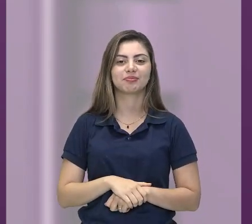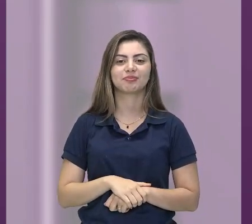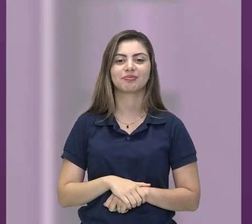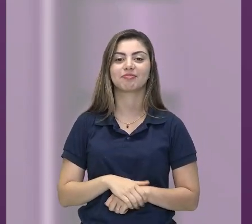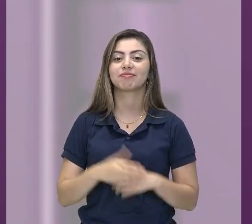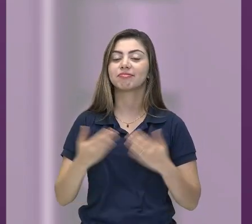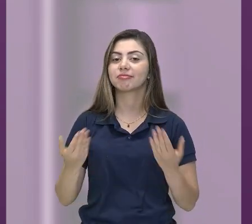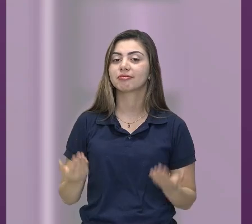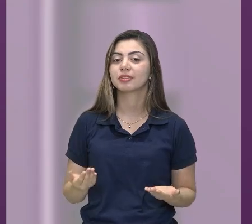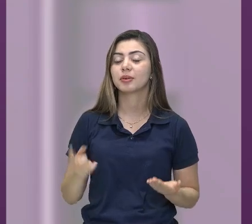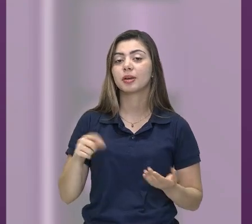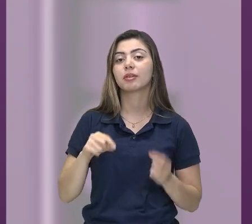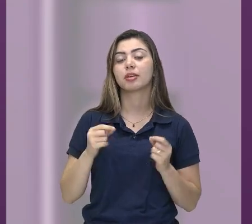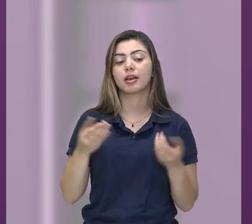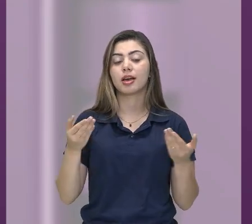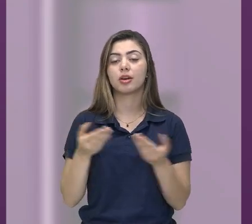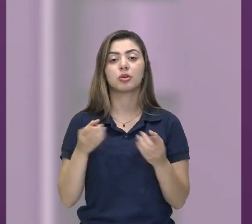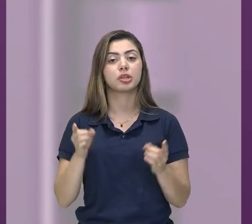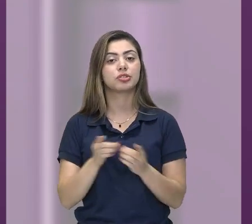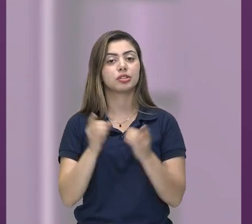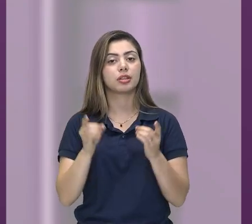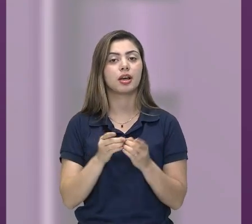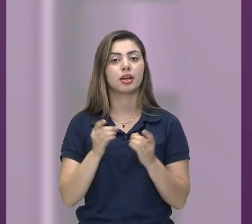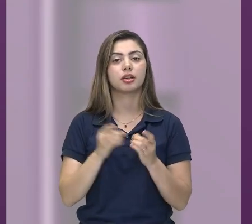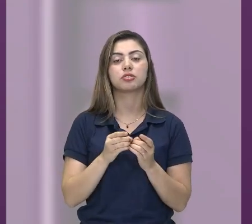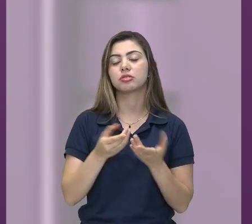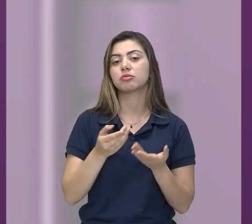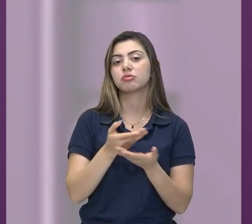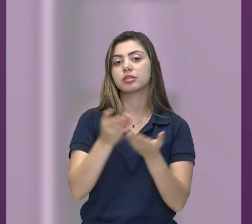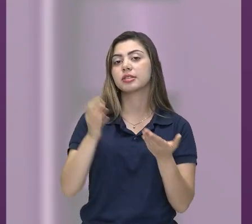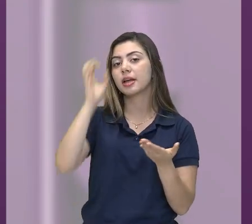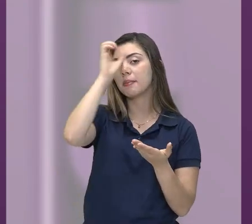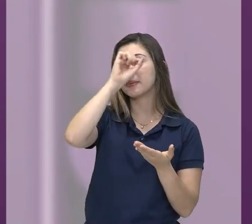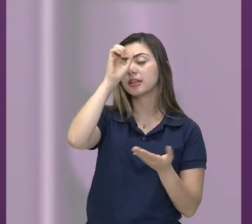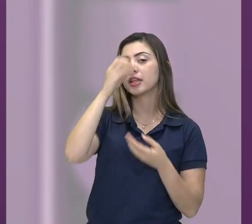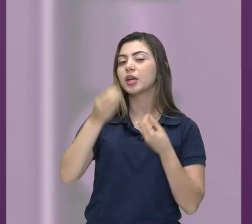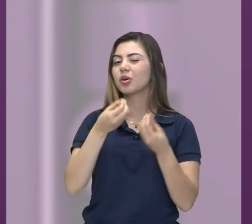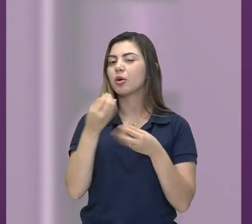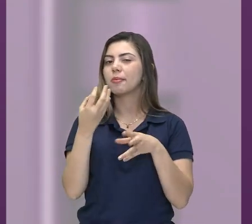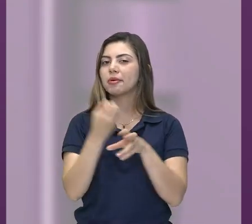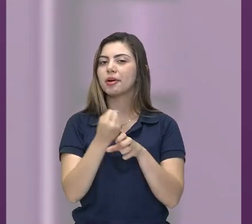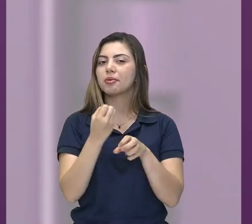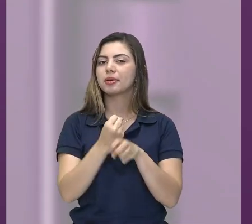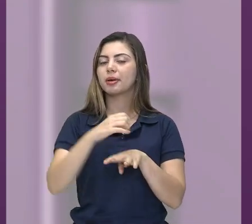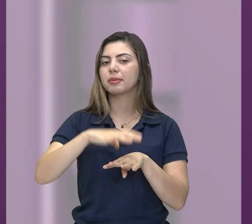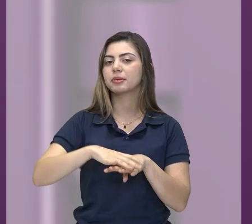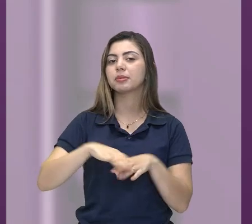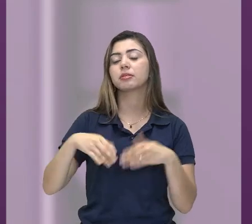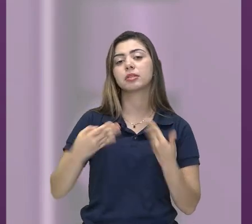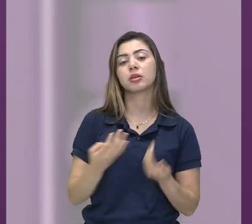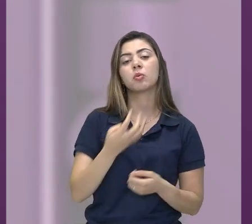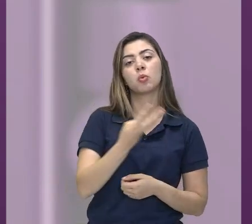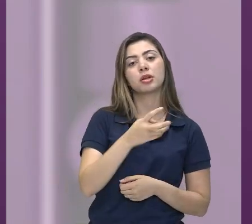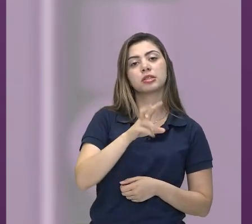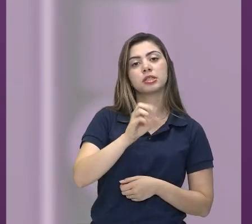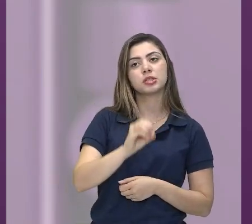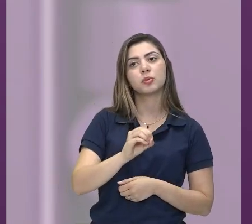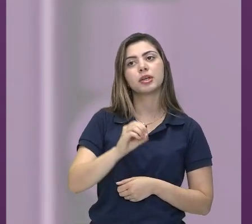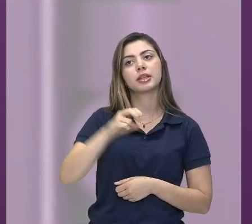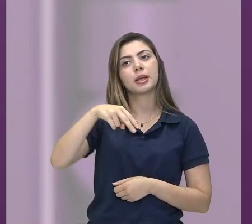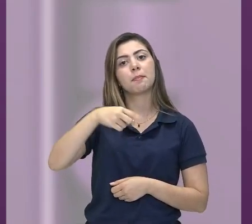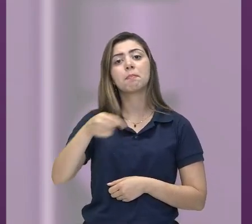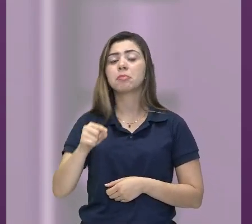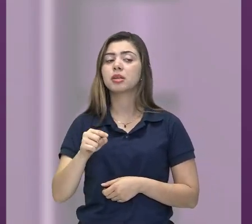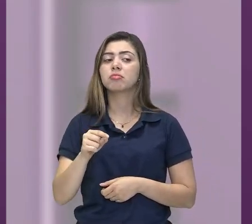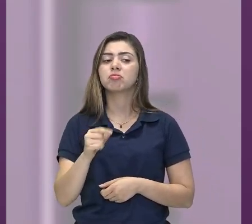um efeito didático, né, para você aprender a utilizar as ferramentas matemáticas, então 450 π já é um resultado que a gente aceita e